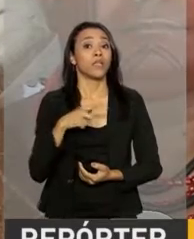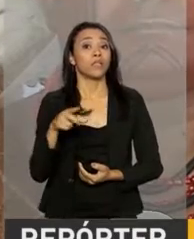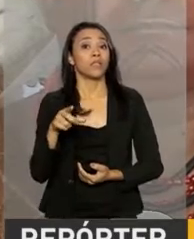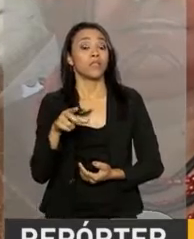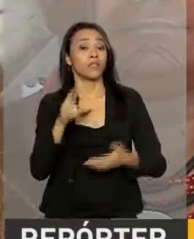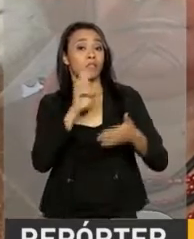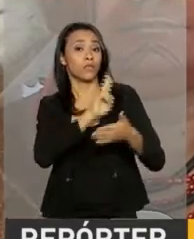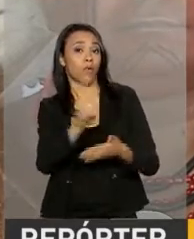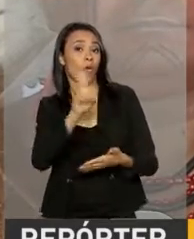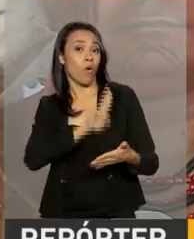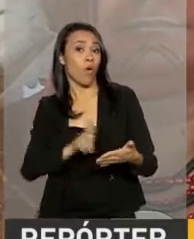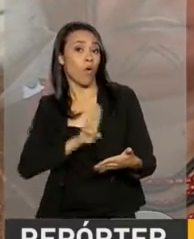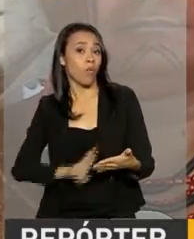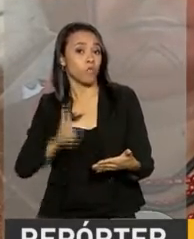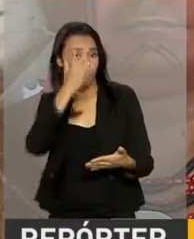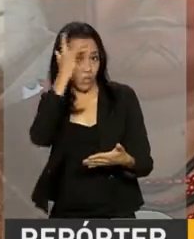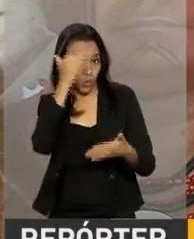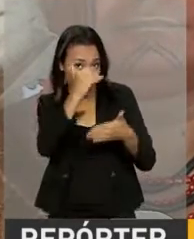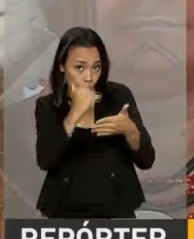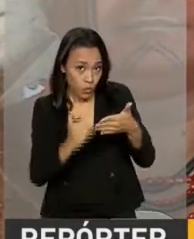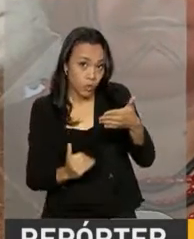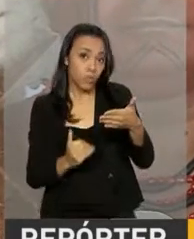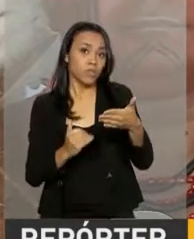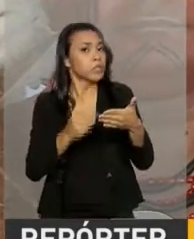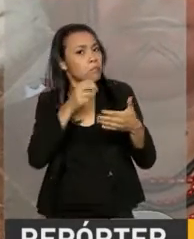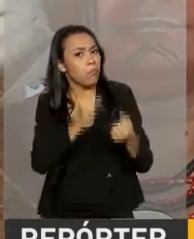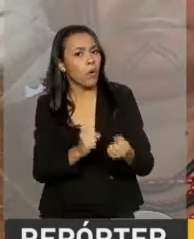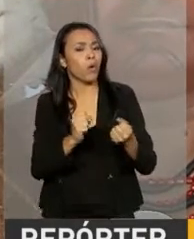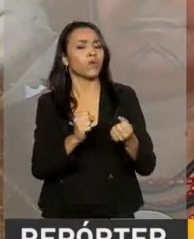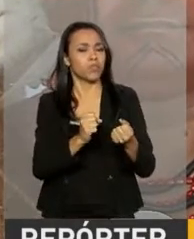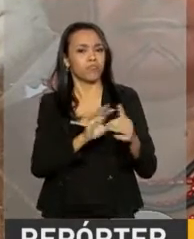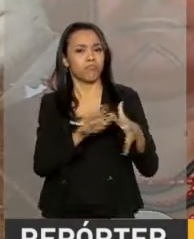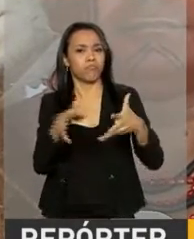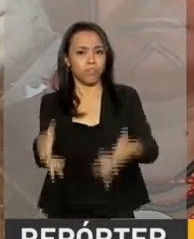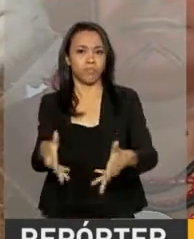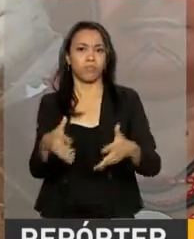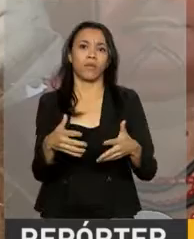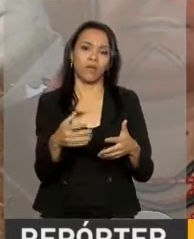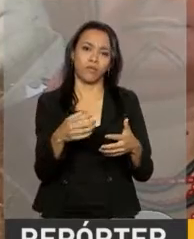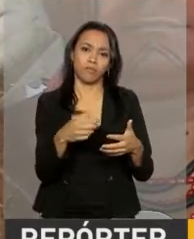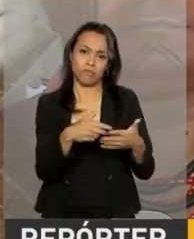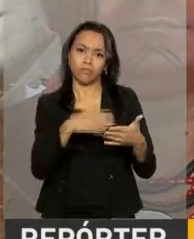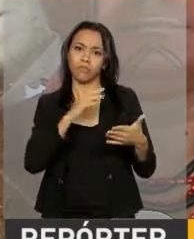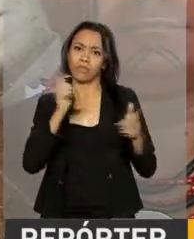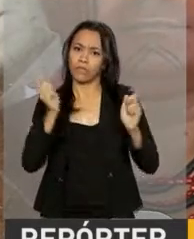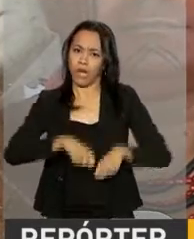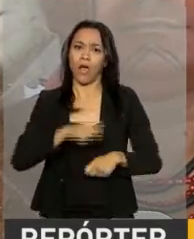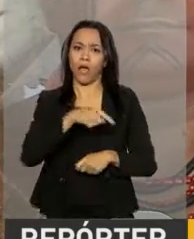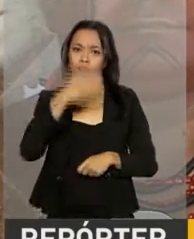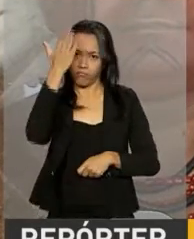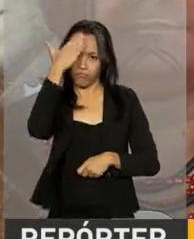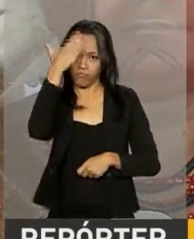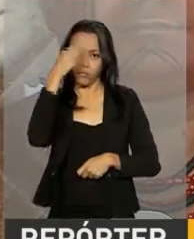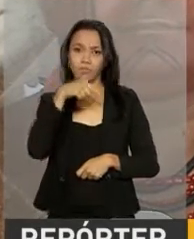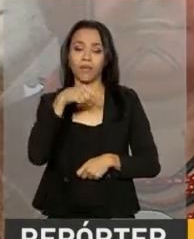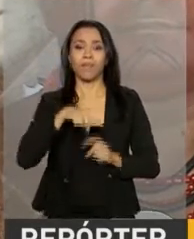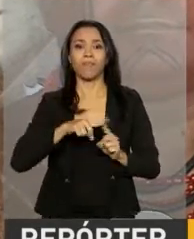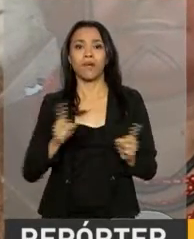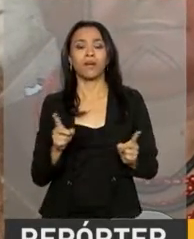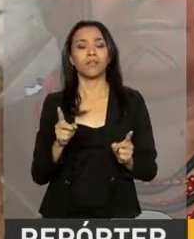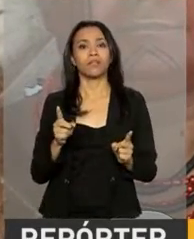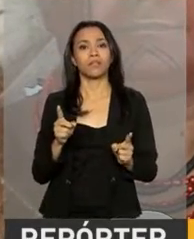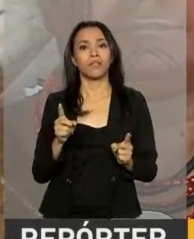perfis de pessoas que podem ocupar determinados cargos que tem total condição de ocupar os cargos mas em